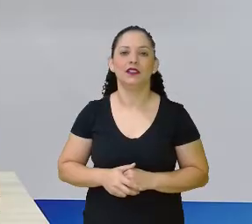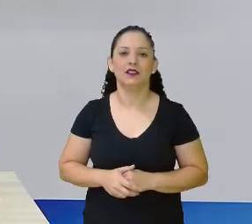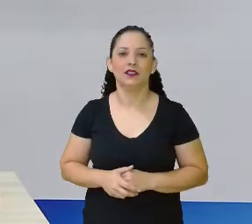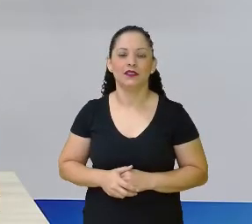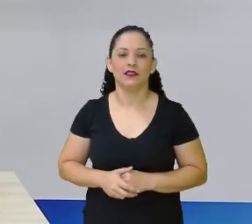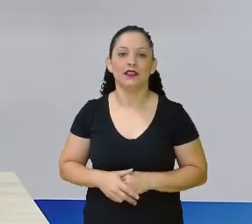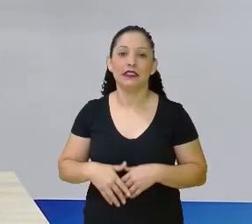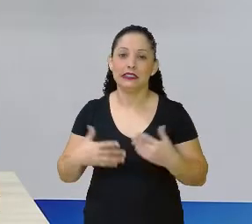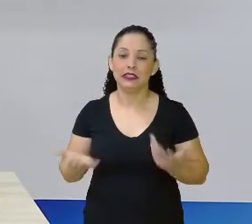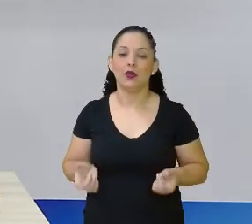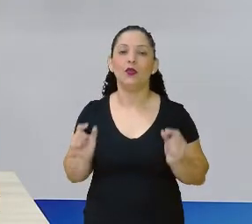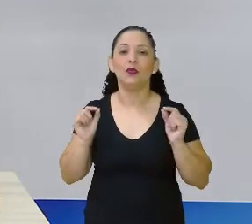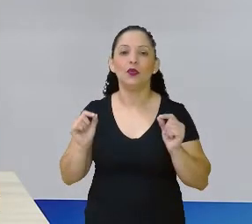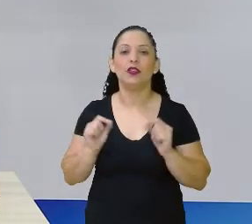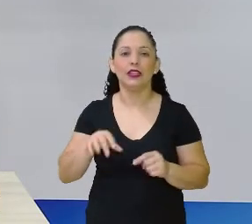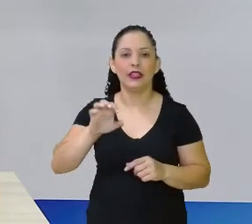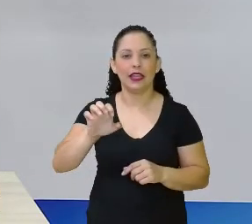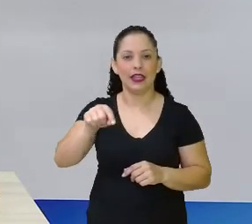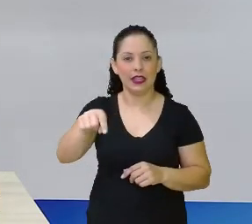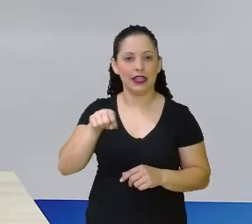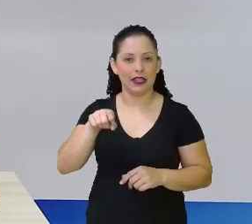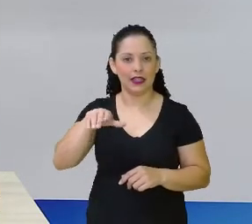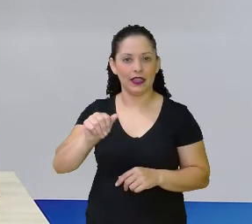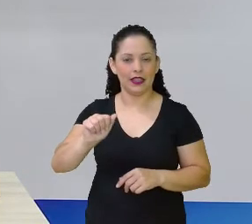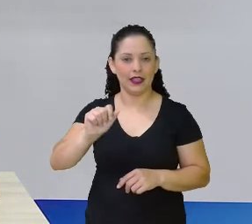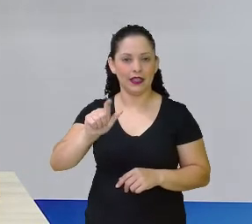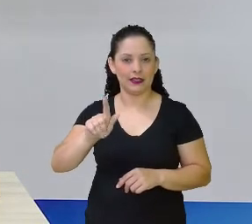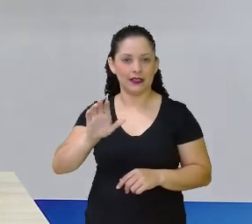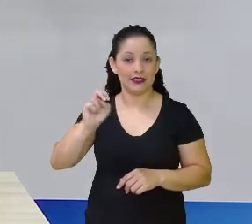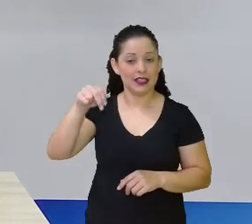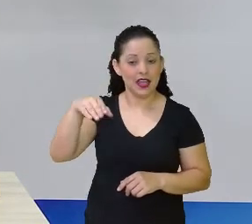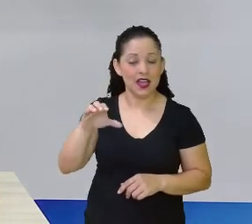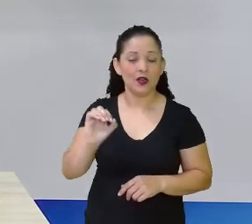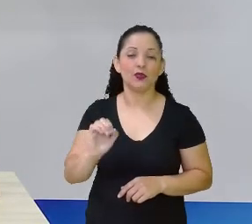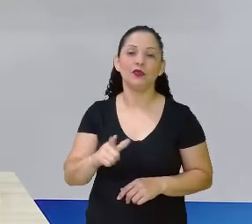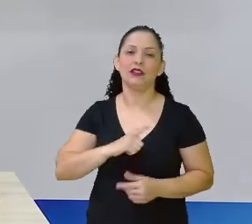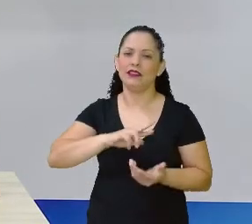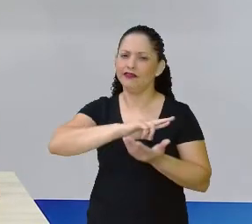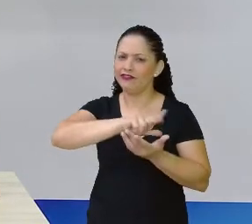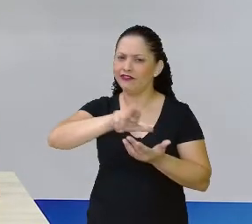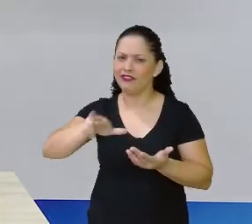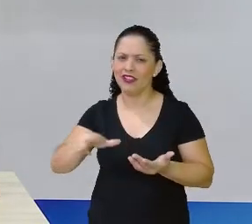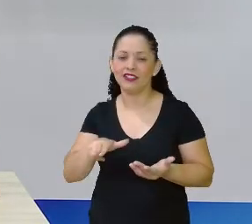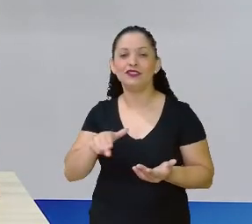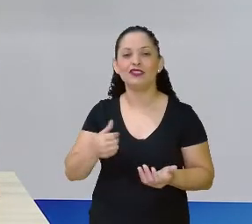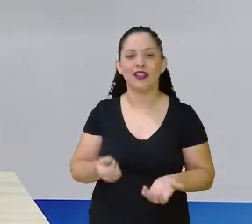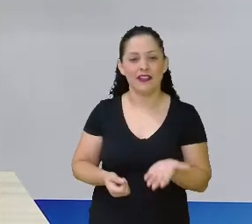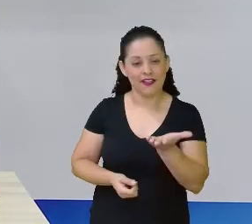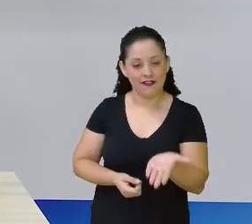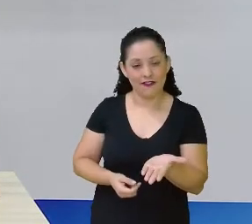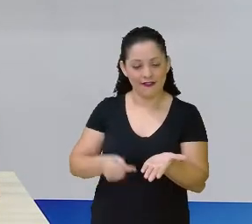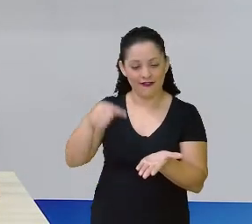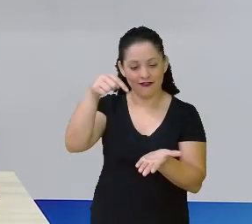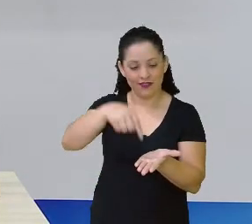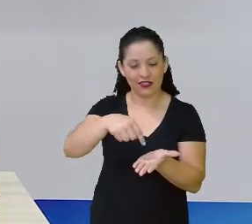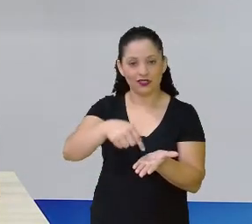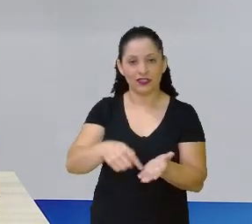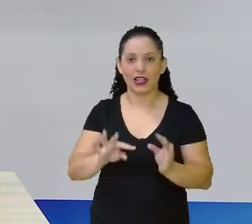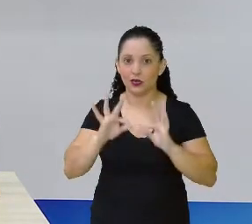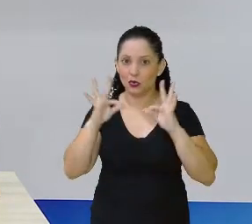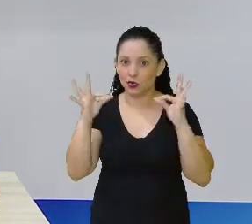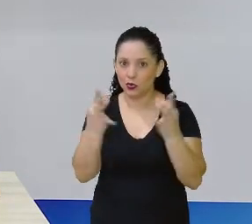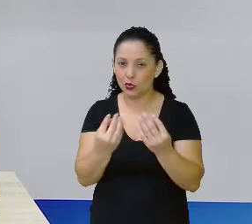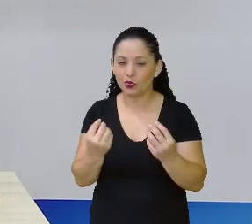um hexágono na sua base, porque todas as faces laterais da minha pirâmide são